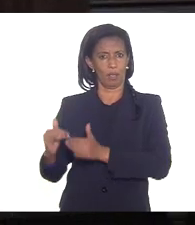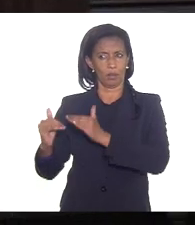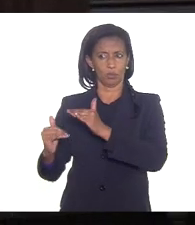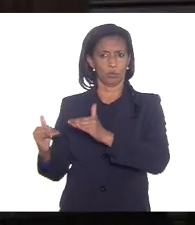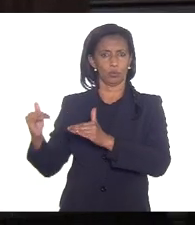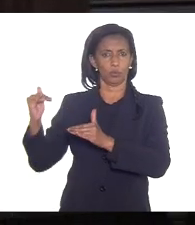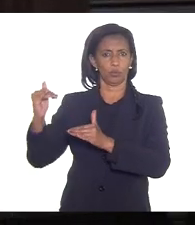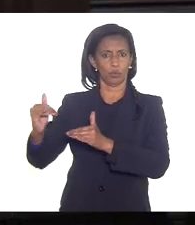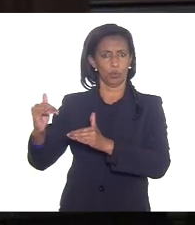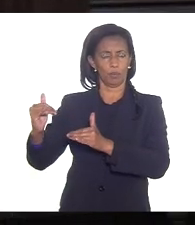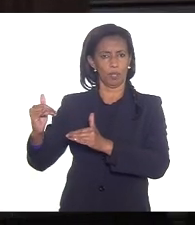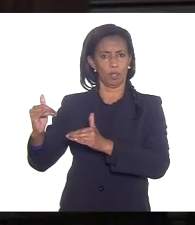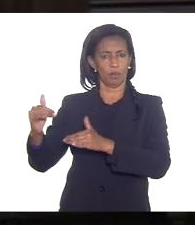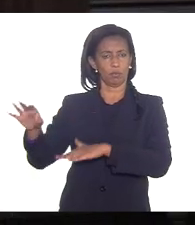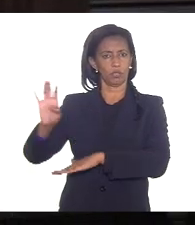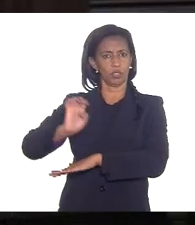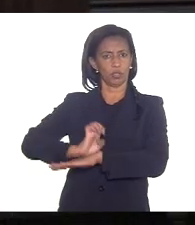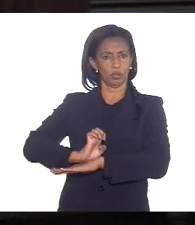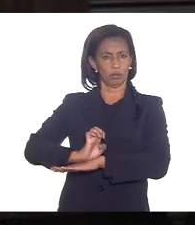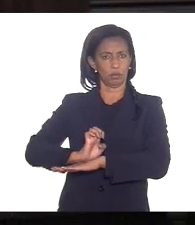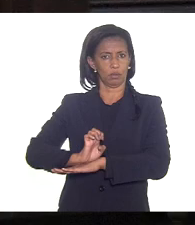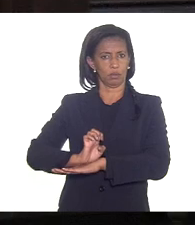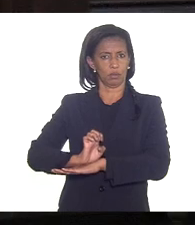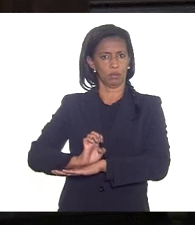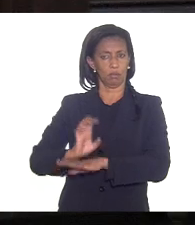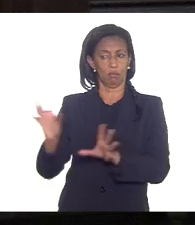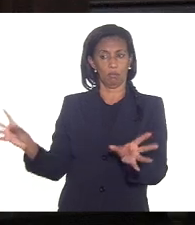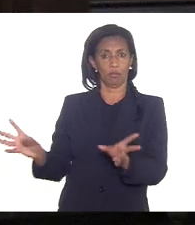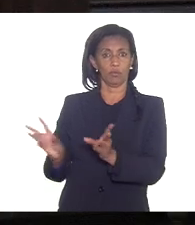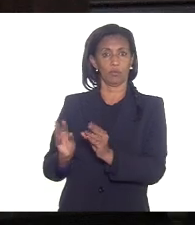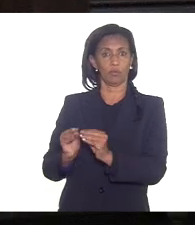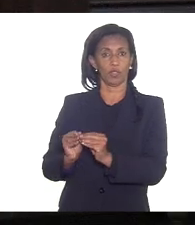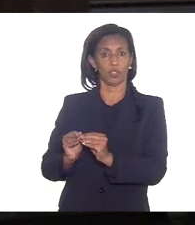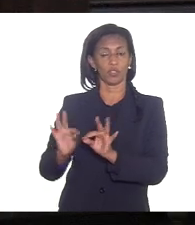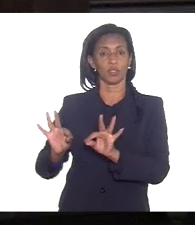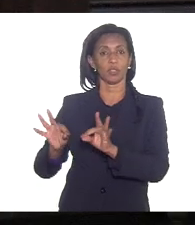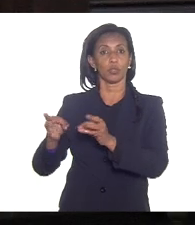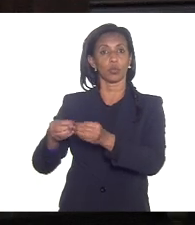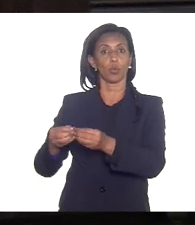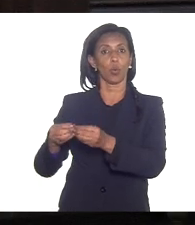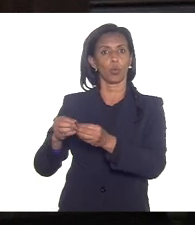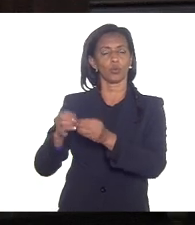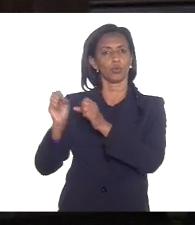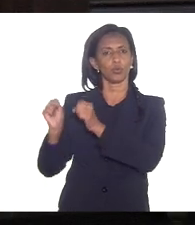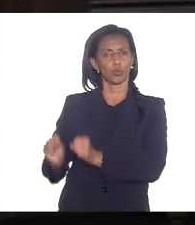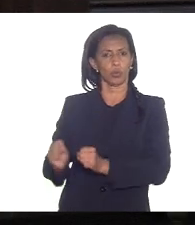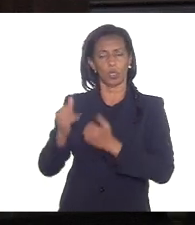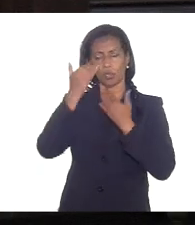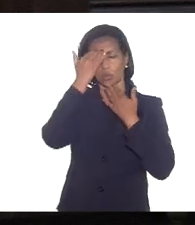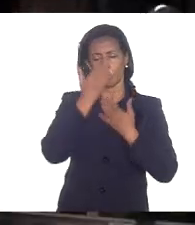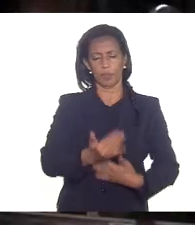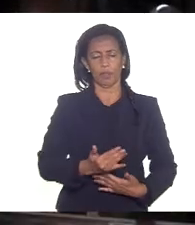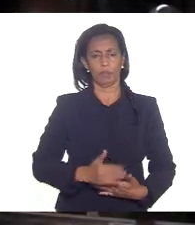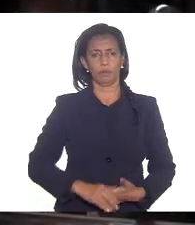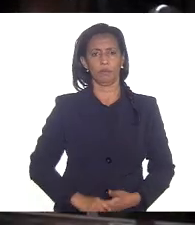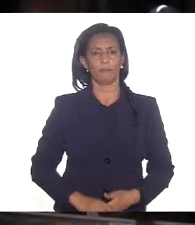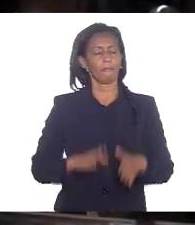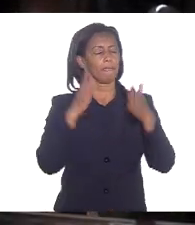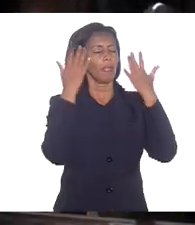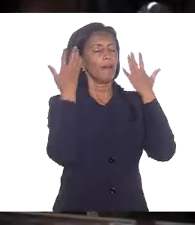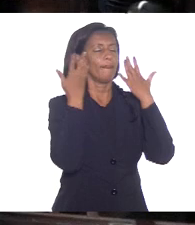soberano em máximo do Estado fez xixi se todos os outros poderes para obrigar os